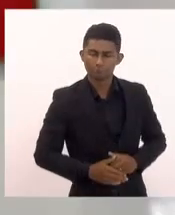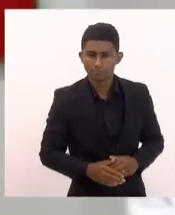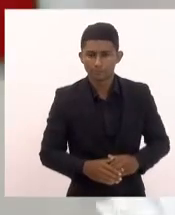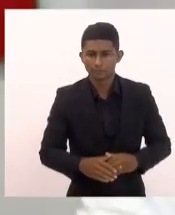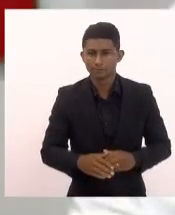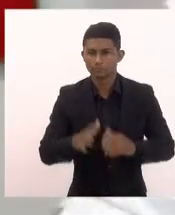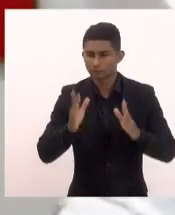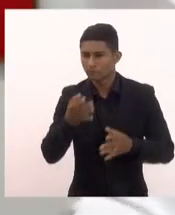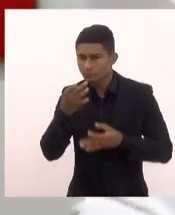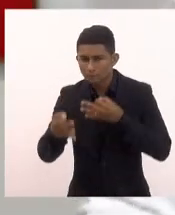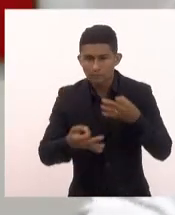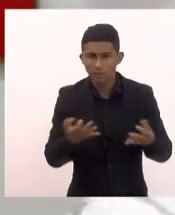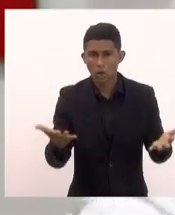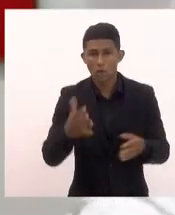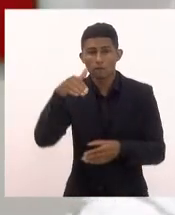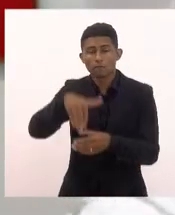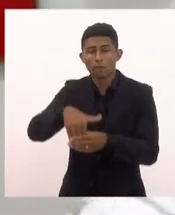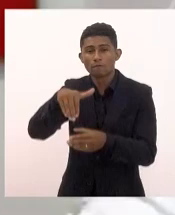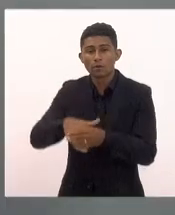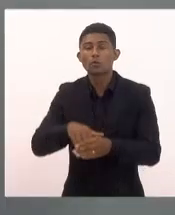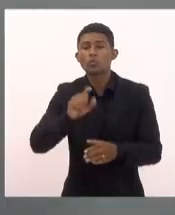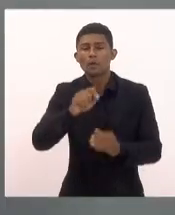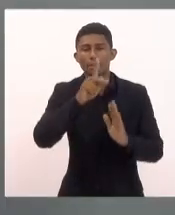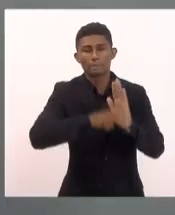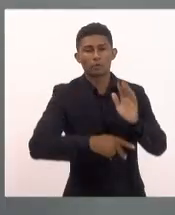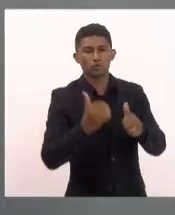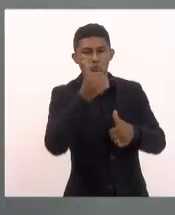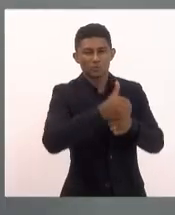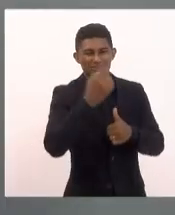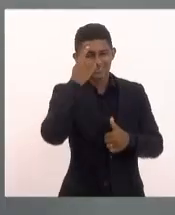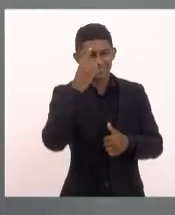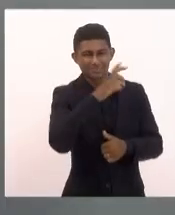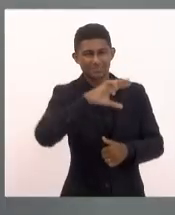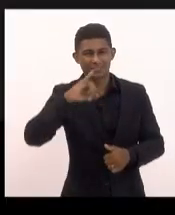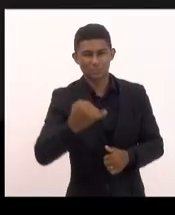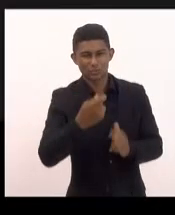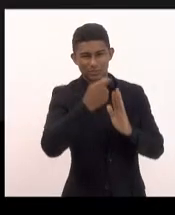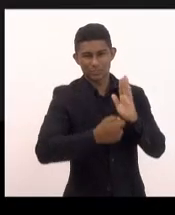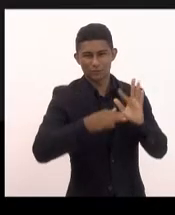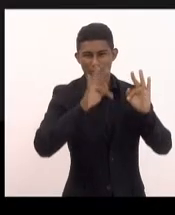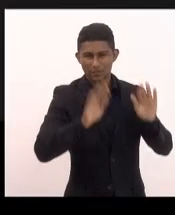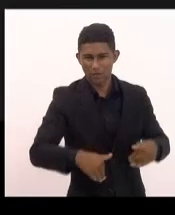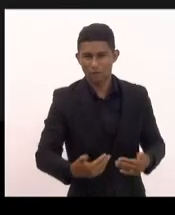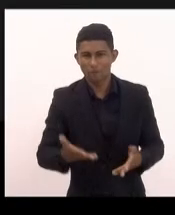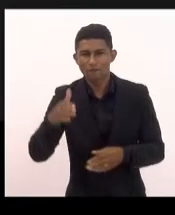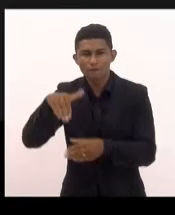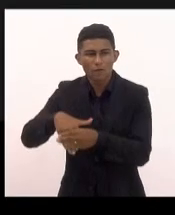Pareceres emitidos em votação, substitutivo da CCJ com forma final de redação.